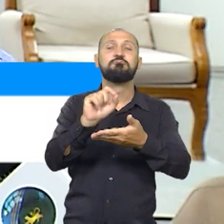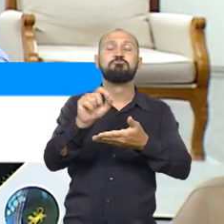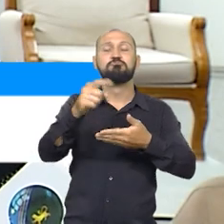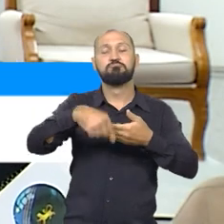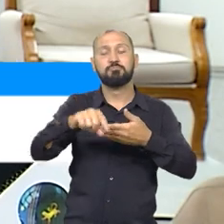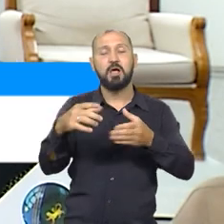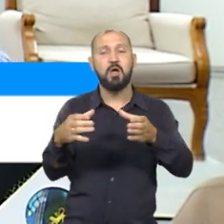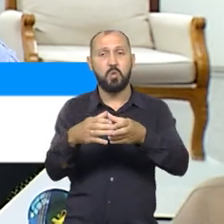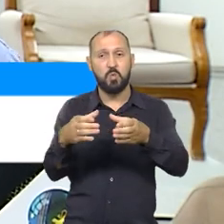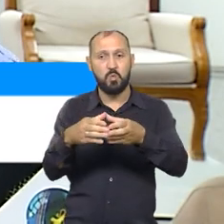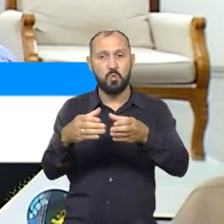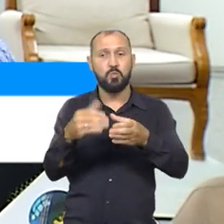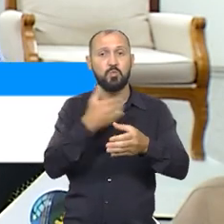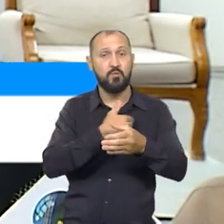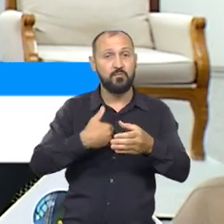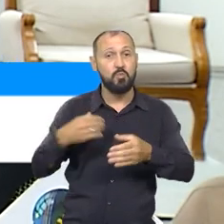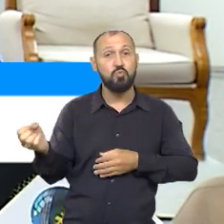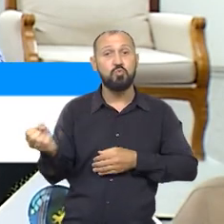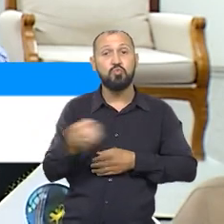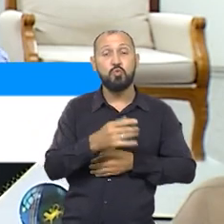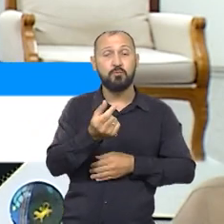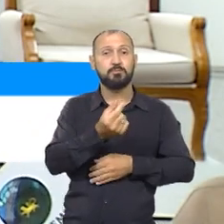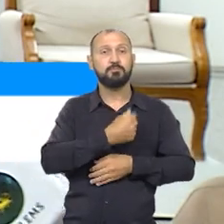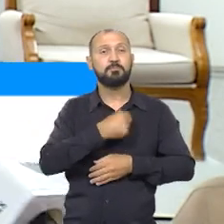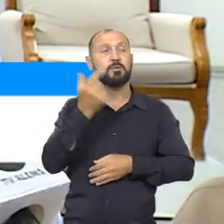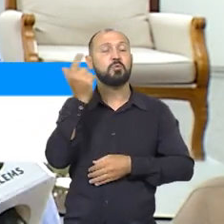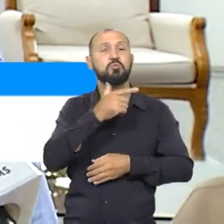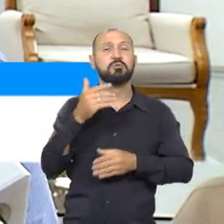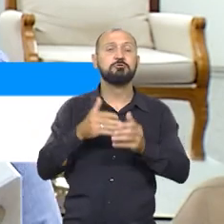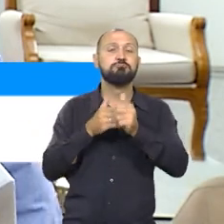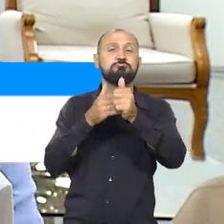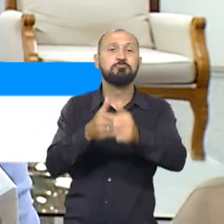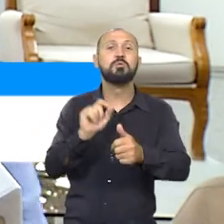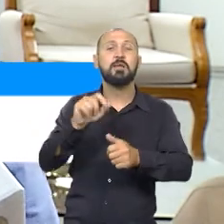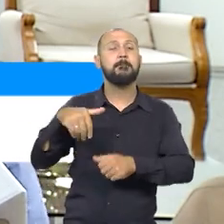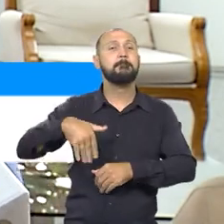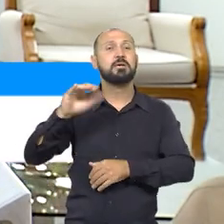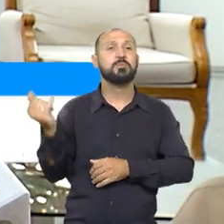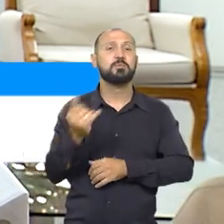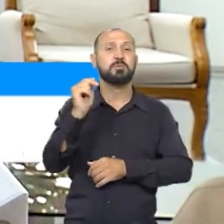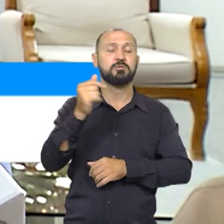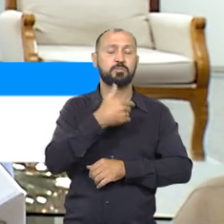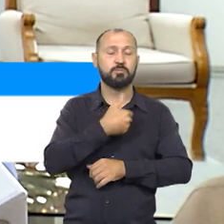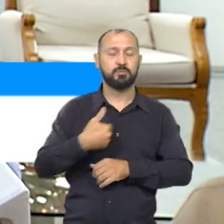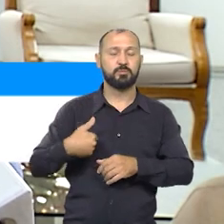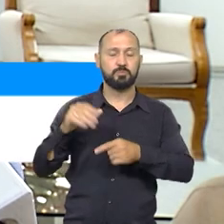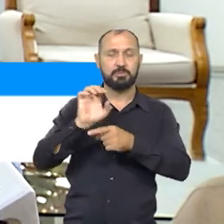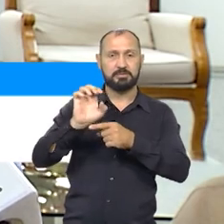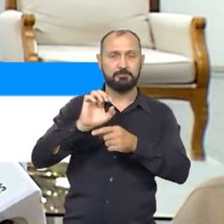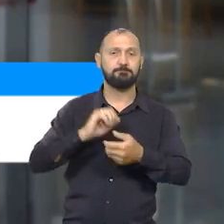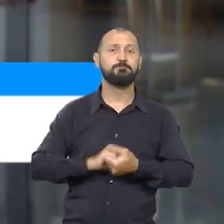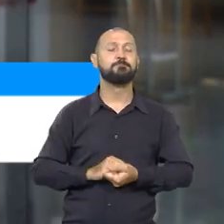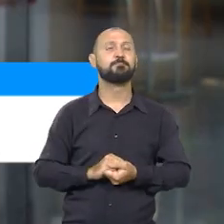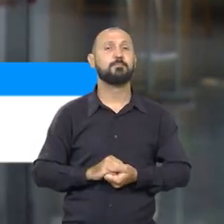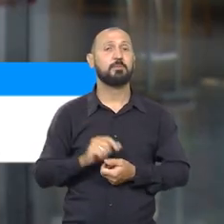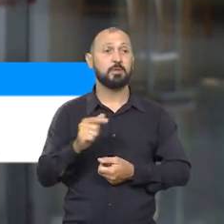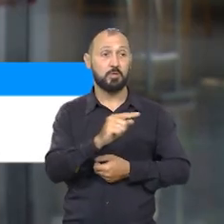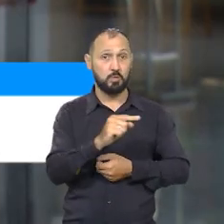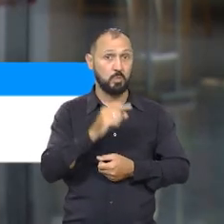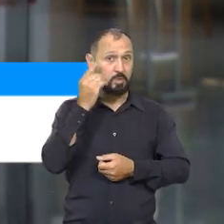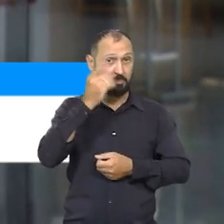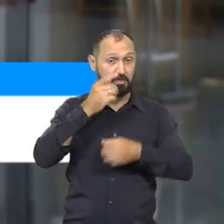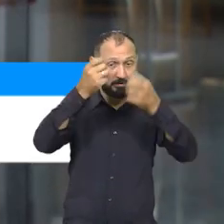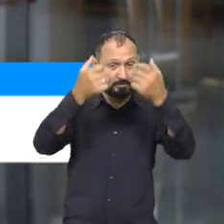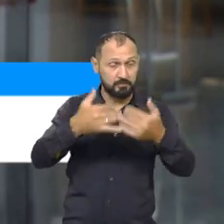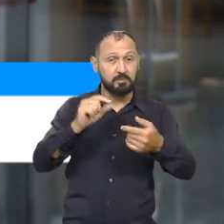o governador eleito de todas as informações para que ele possa dar o direcionamento aquele que ele entende que é mais importante para o estado Barbosinha